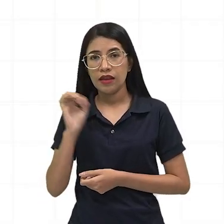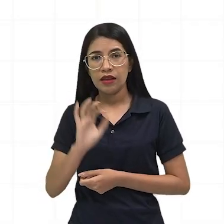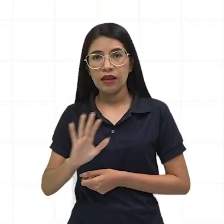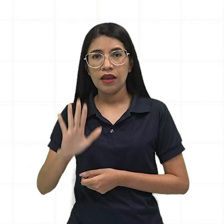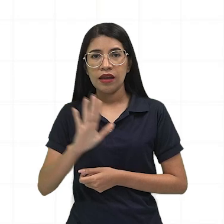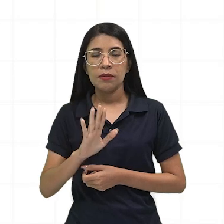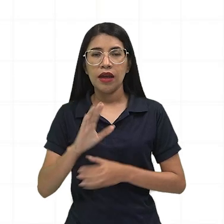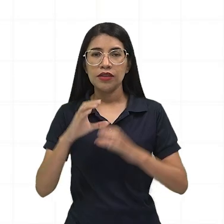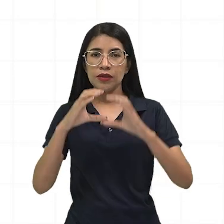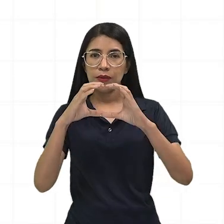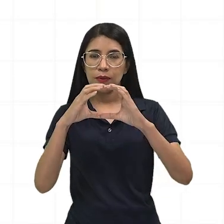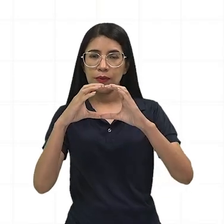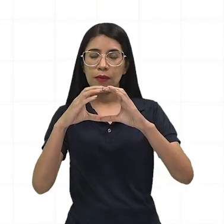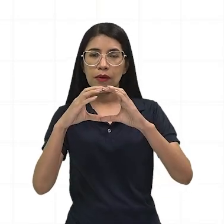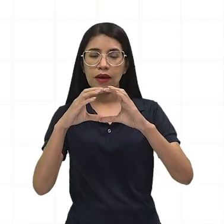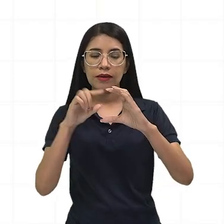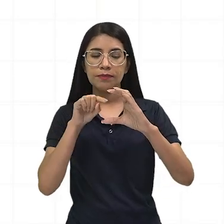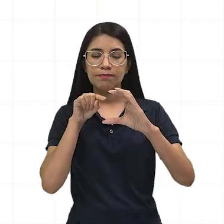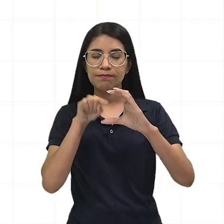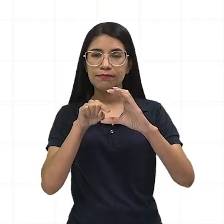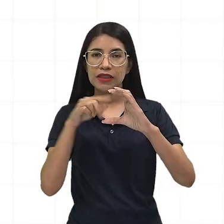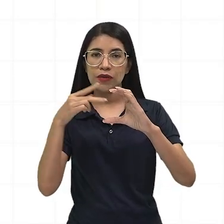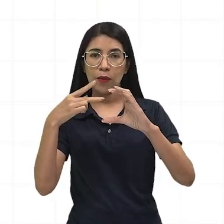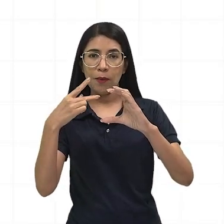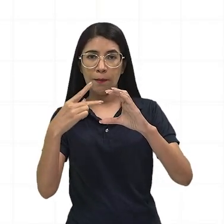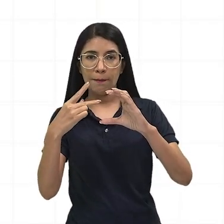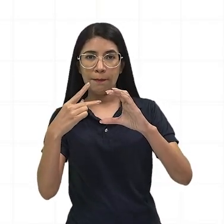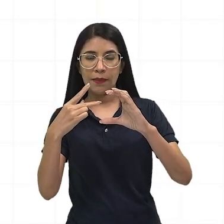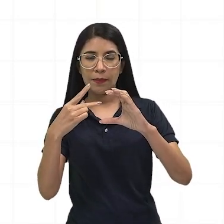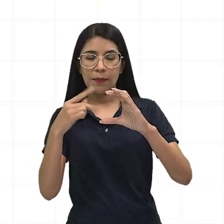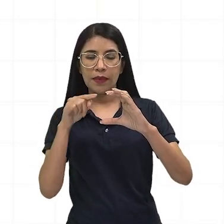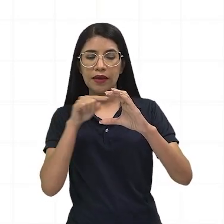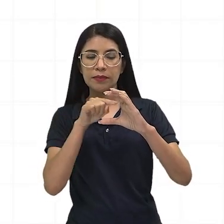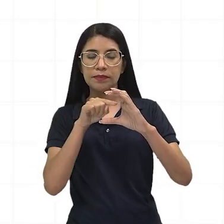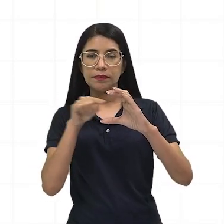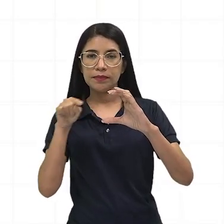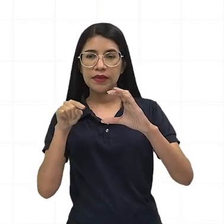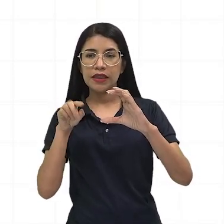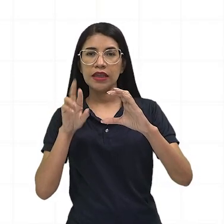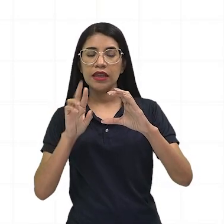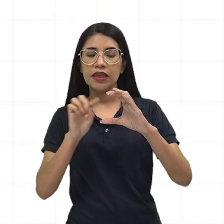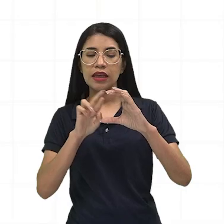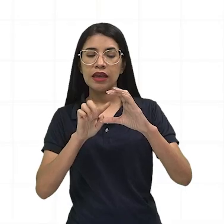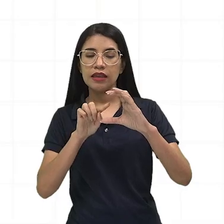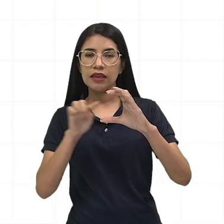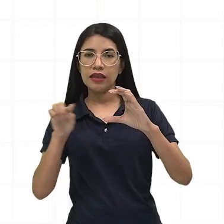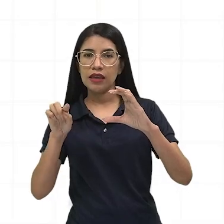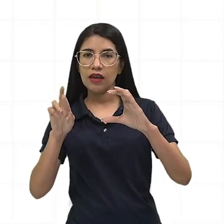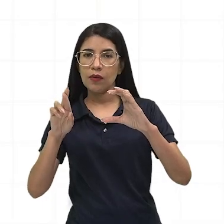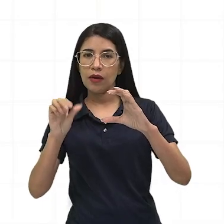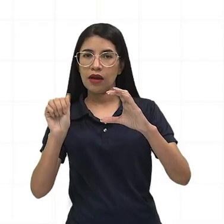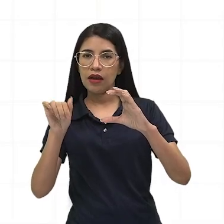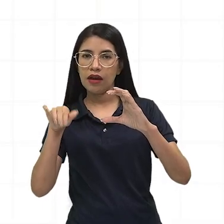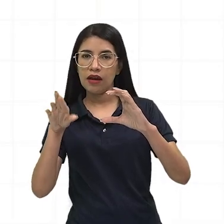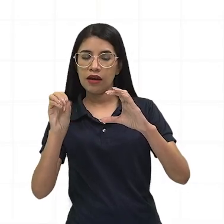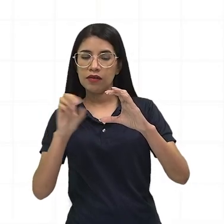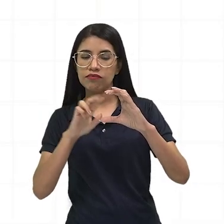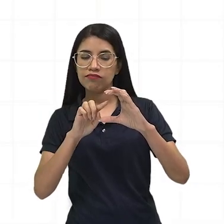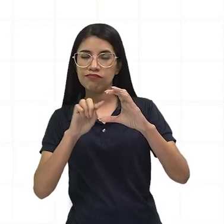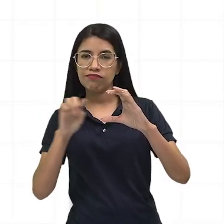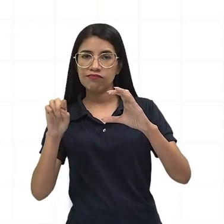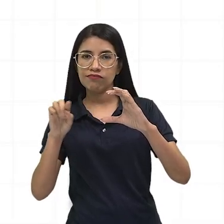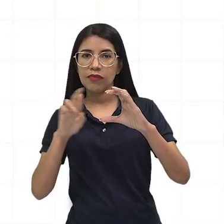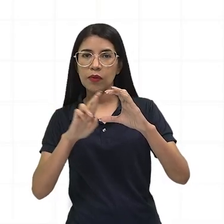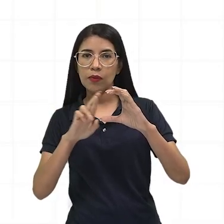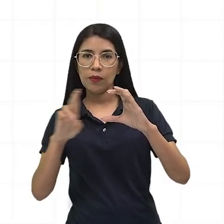ponto P, beleza? E uma medida R, que está aqui, ó. Aqui é a medida R, ó,